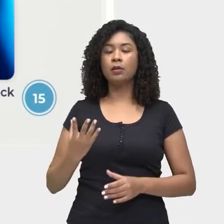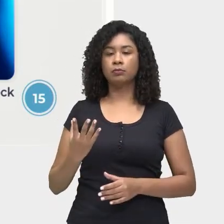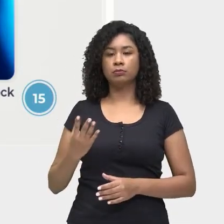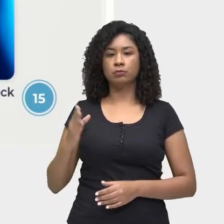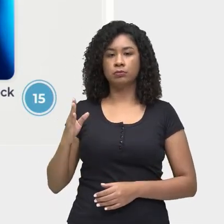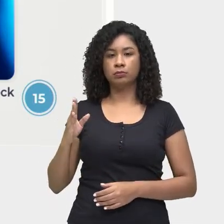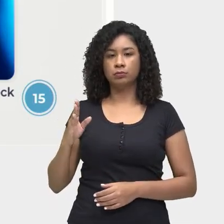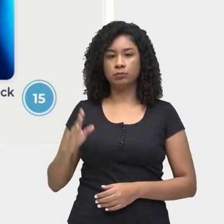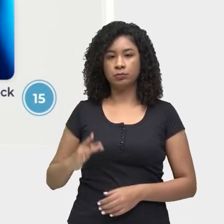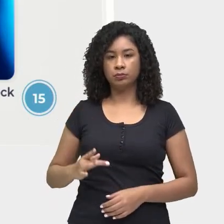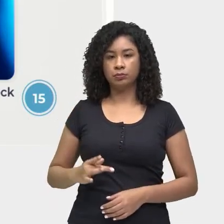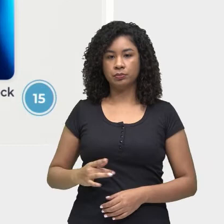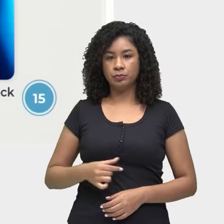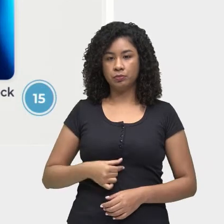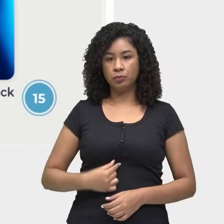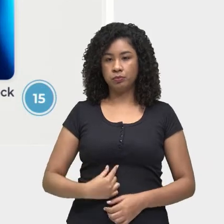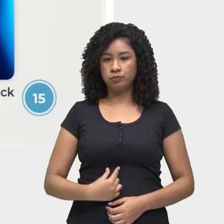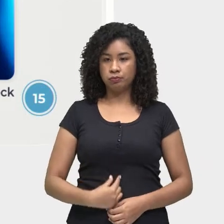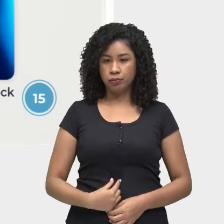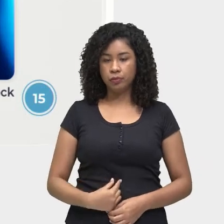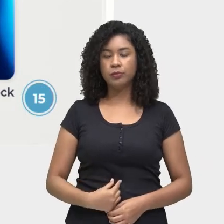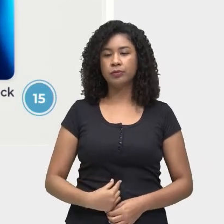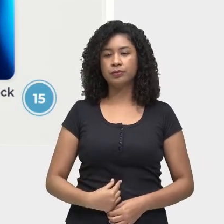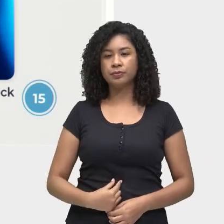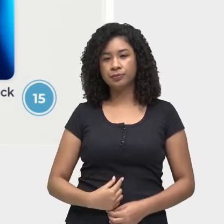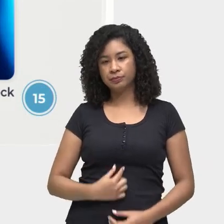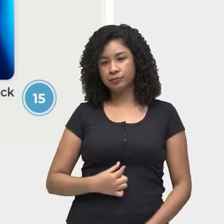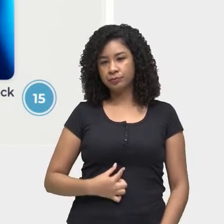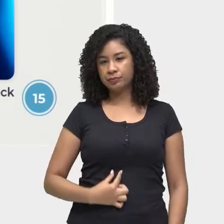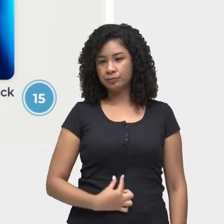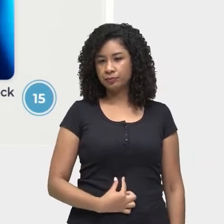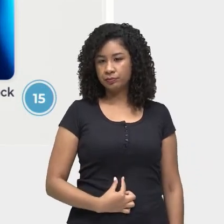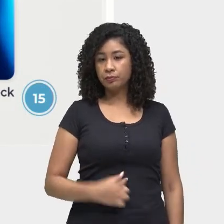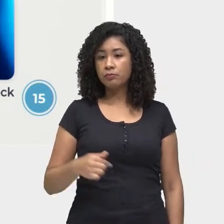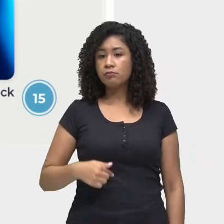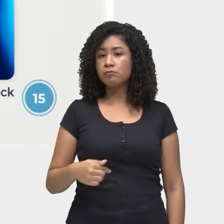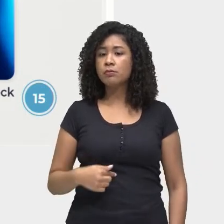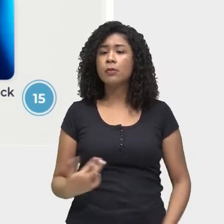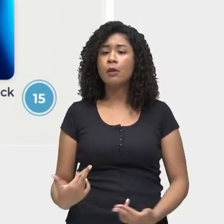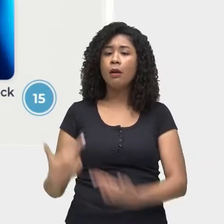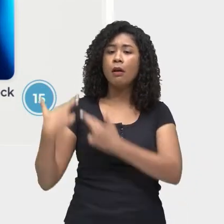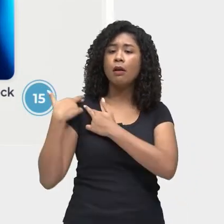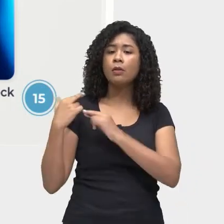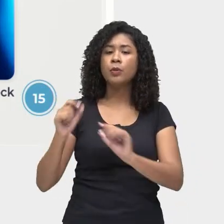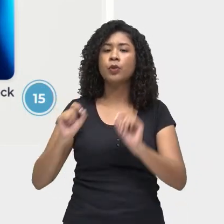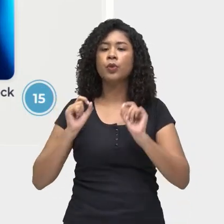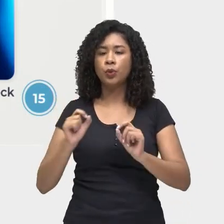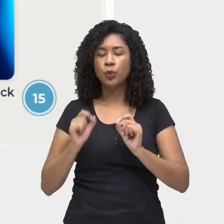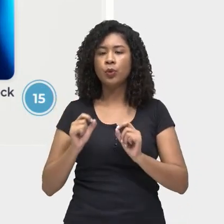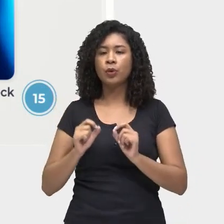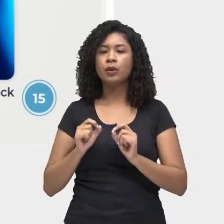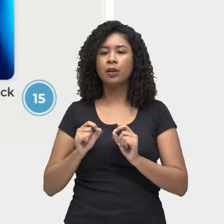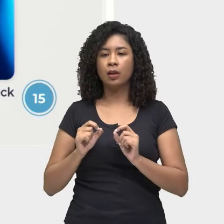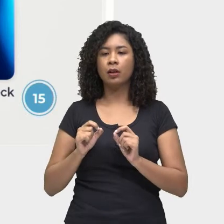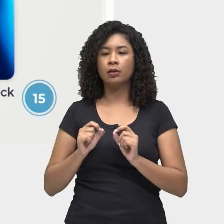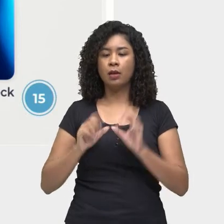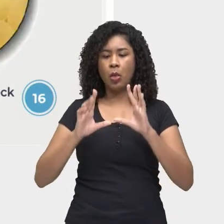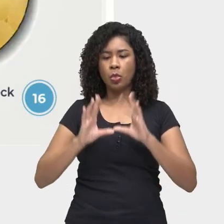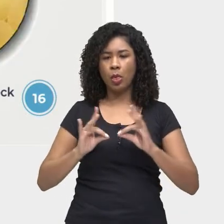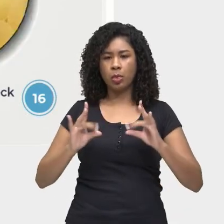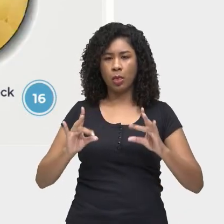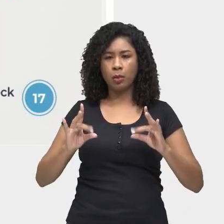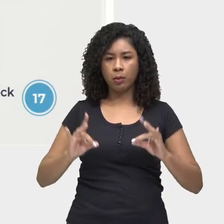ela é lançada na primeira parte do intestino delgado e ela é responsável por emulsificar a gordura, ou seja,